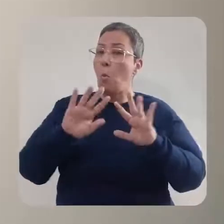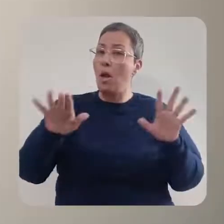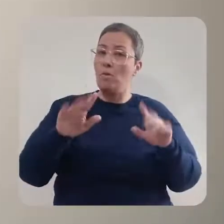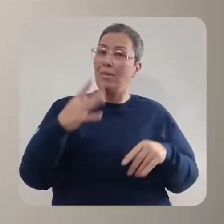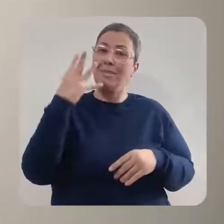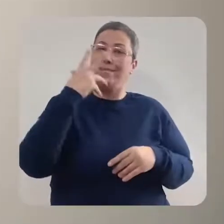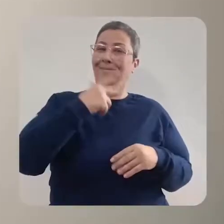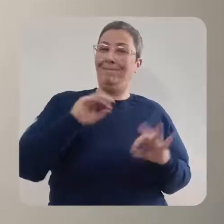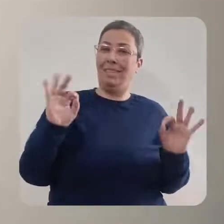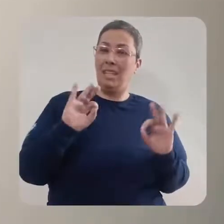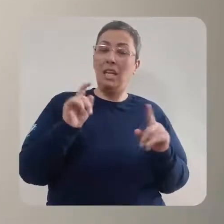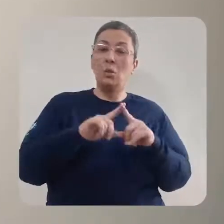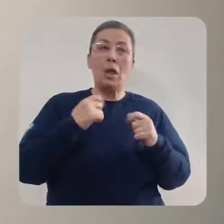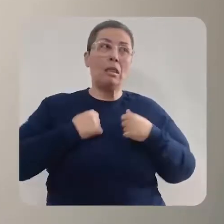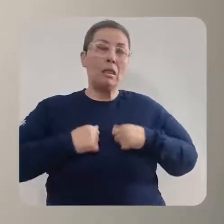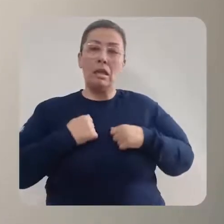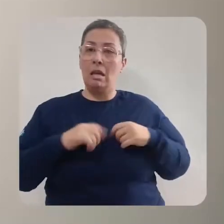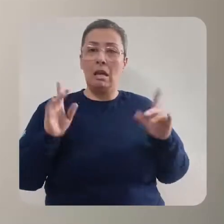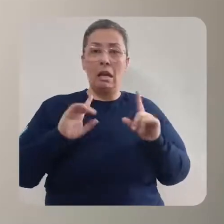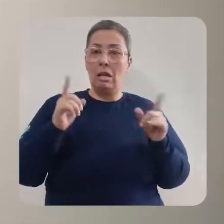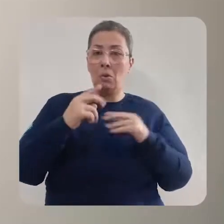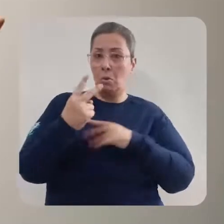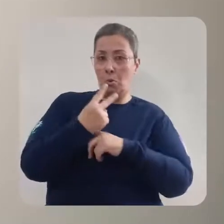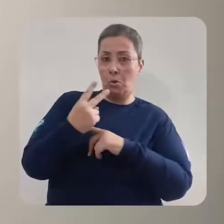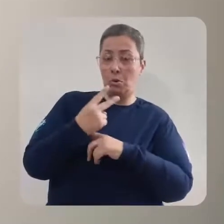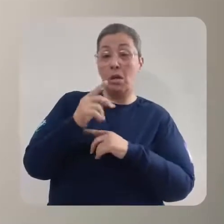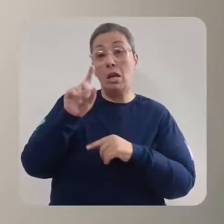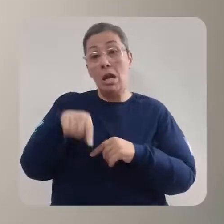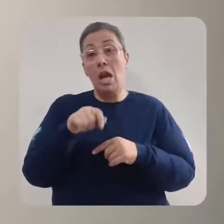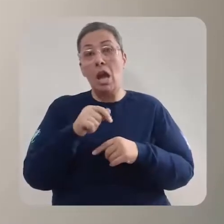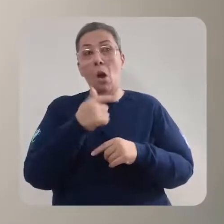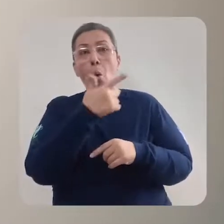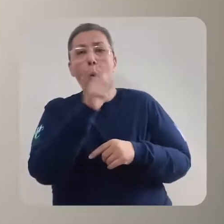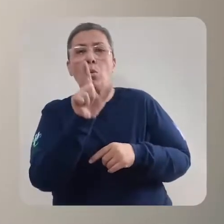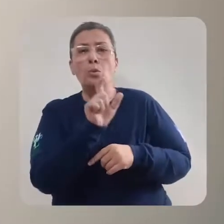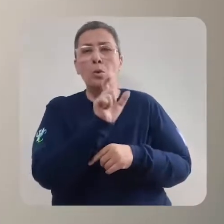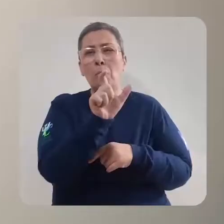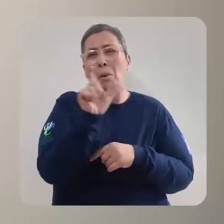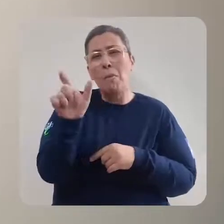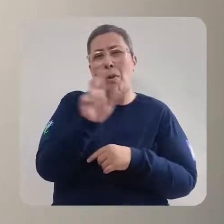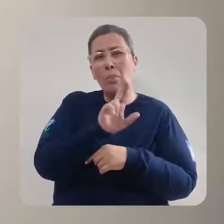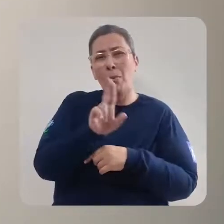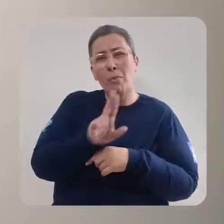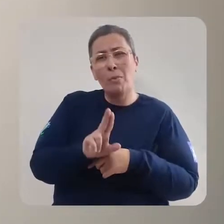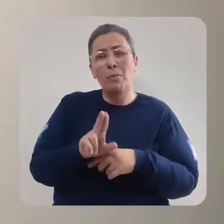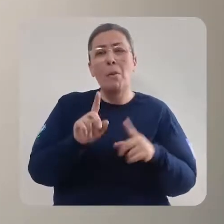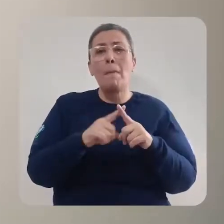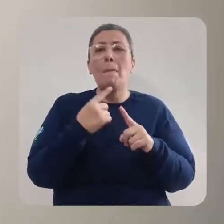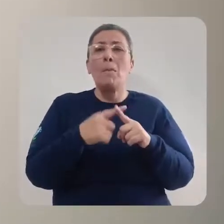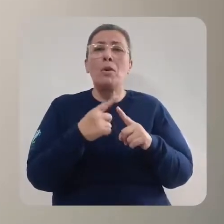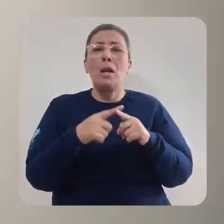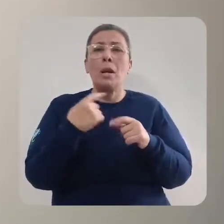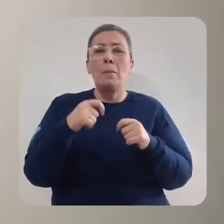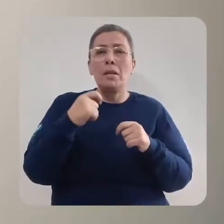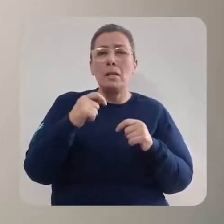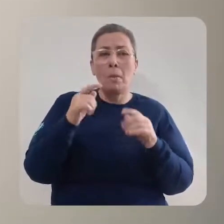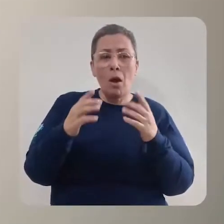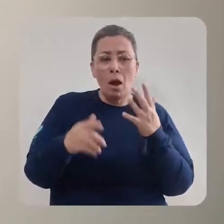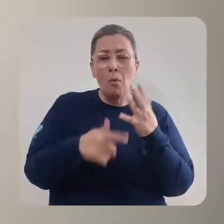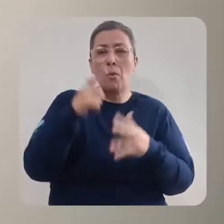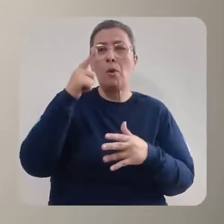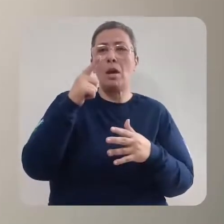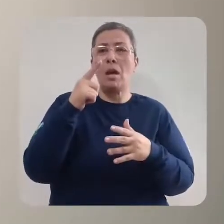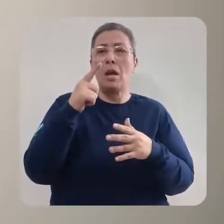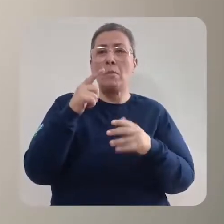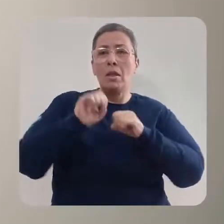da beleza, né? O dia da higiene, o dia do autocuidado, usando outros termos. Por quê? Porque o princípio da